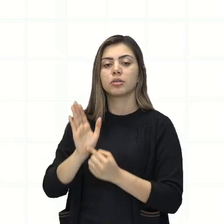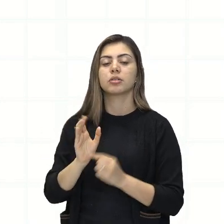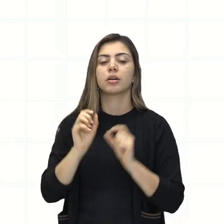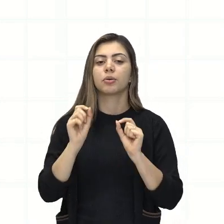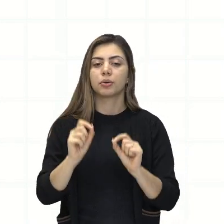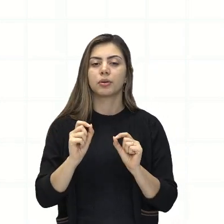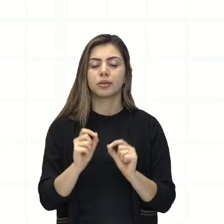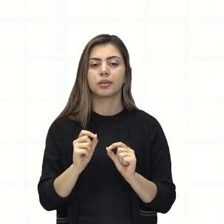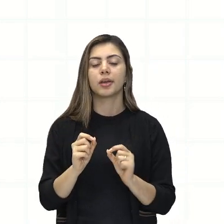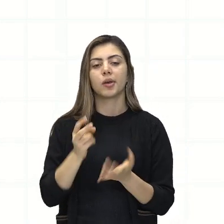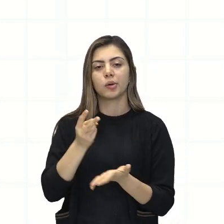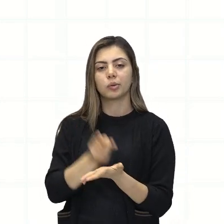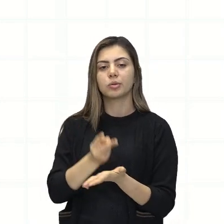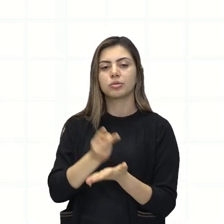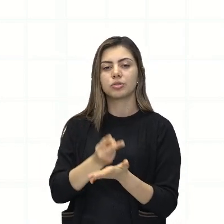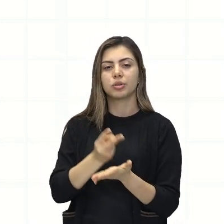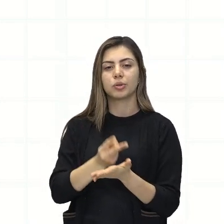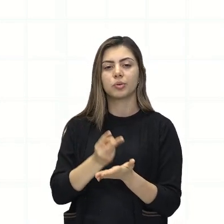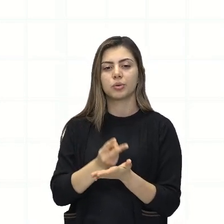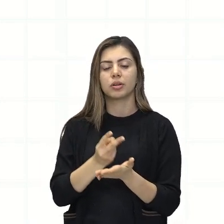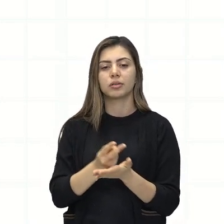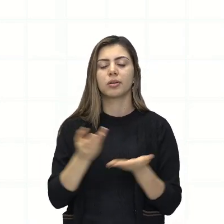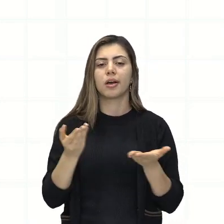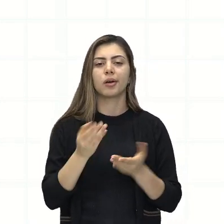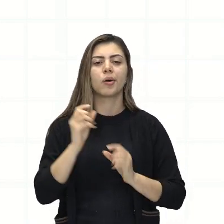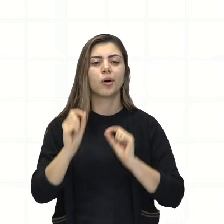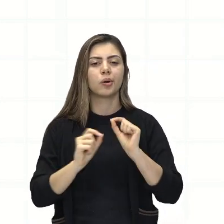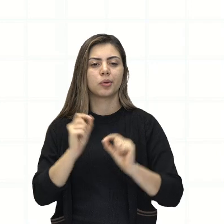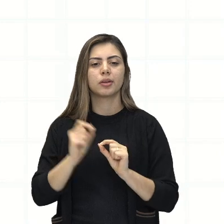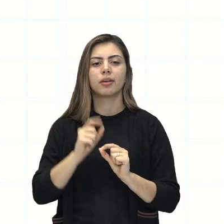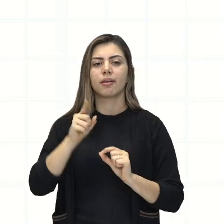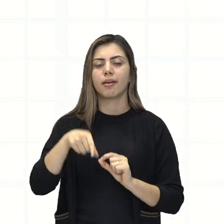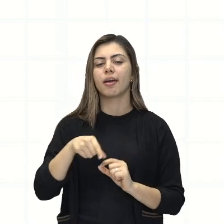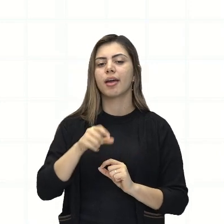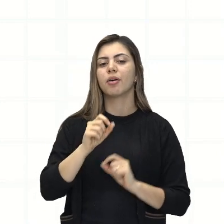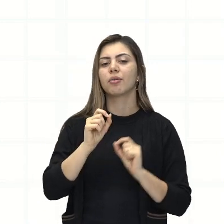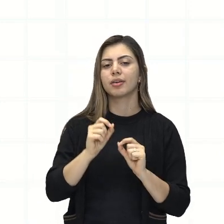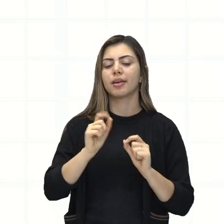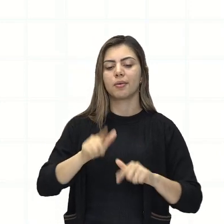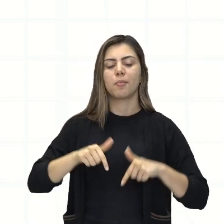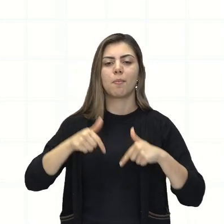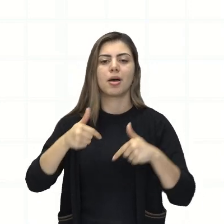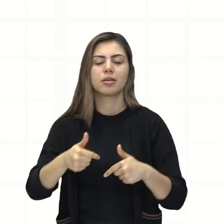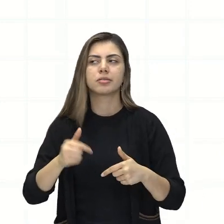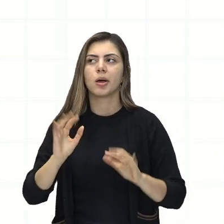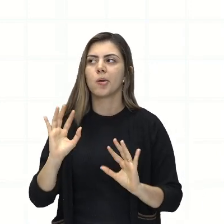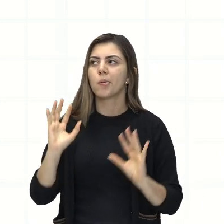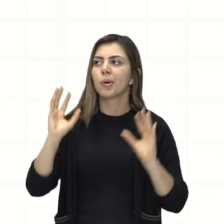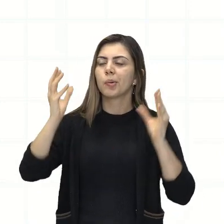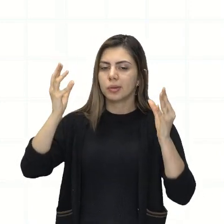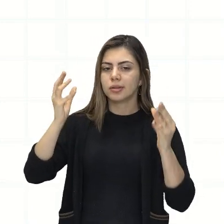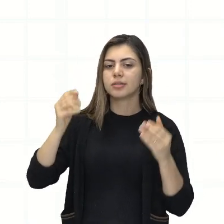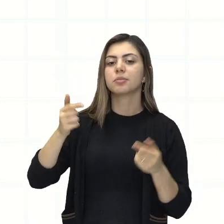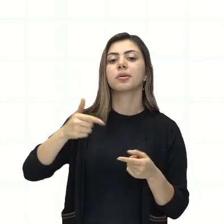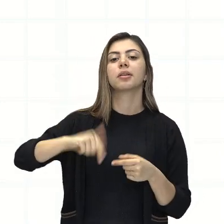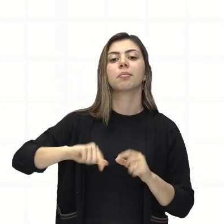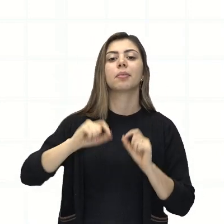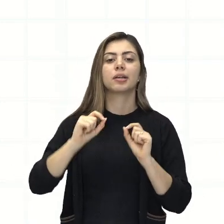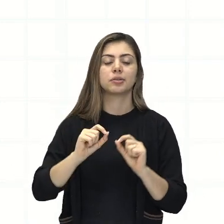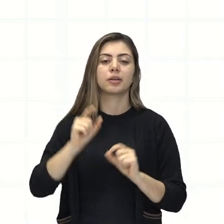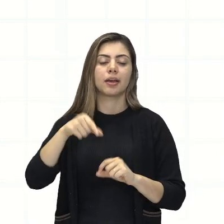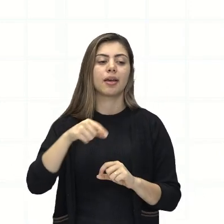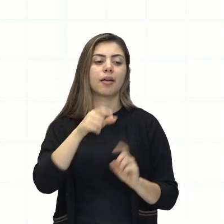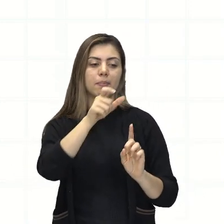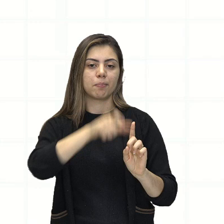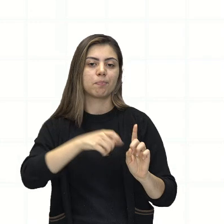ainda destacar essa expressão de ação, de fenômeno e de estado